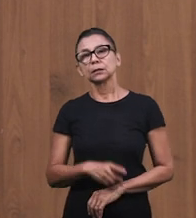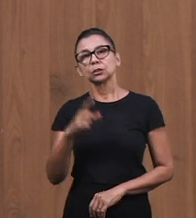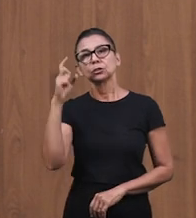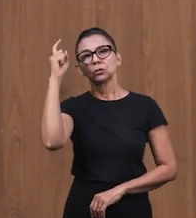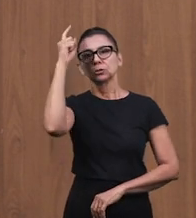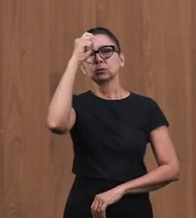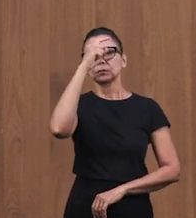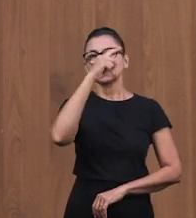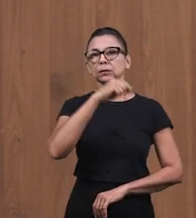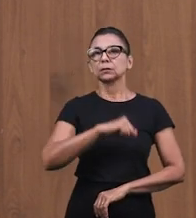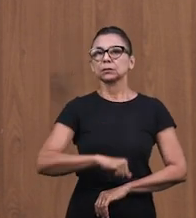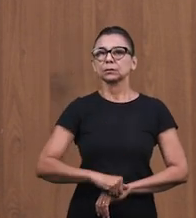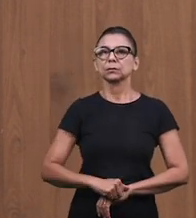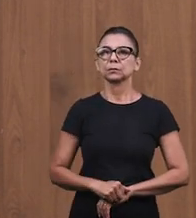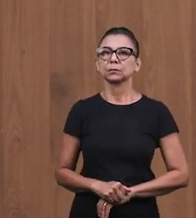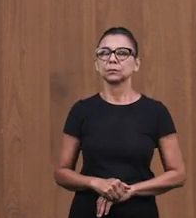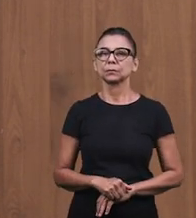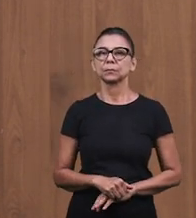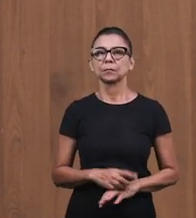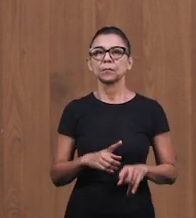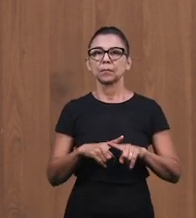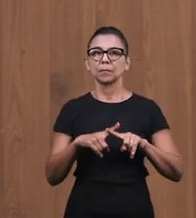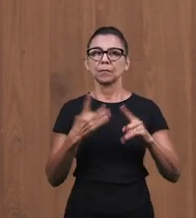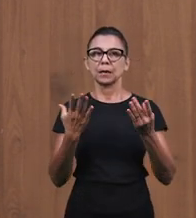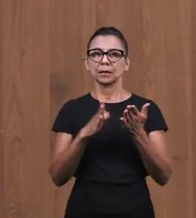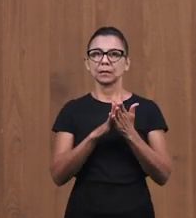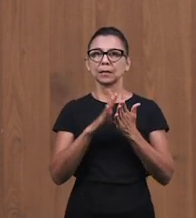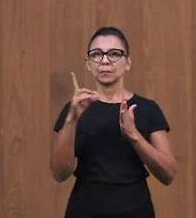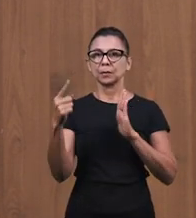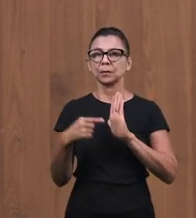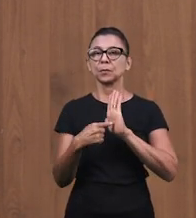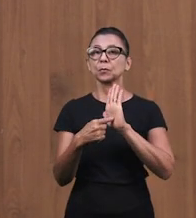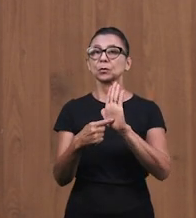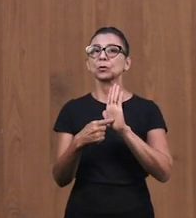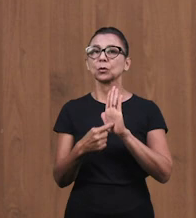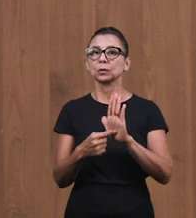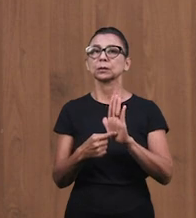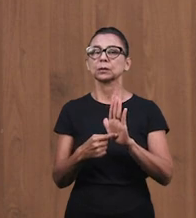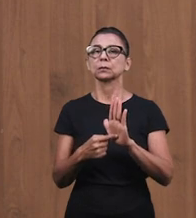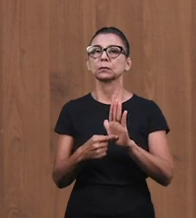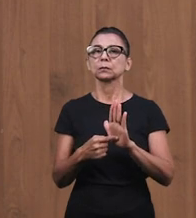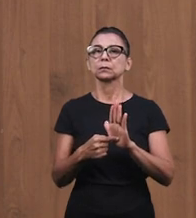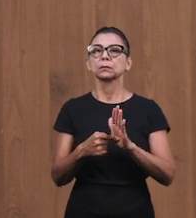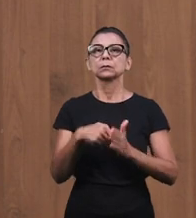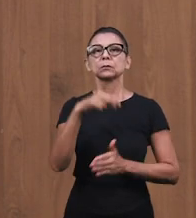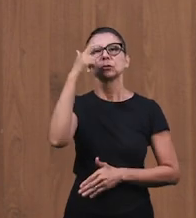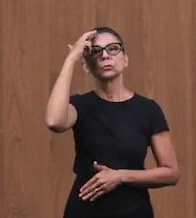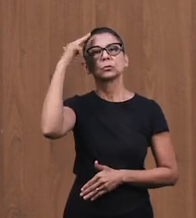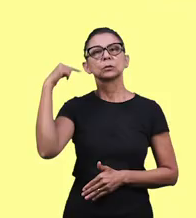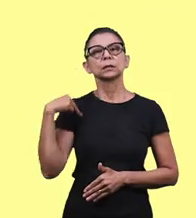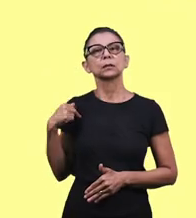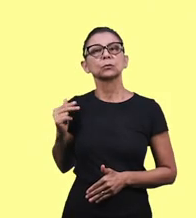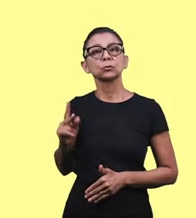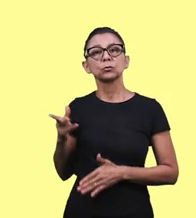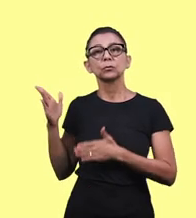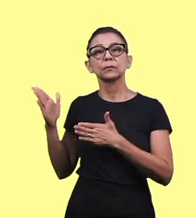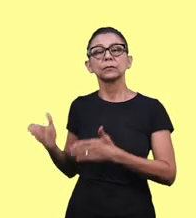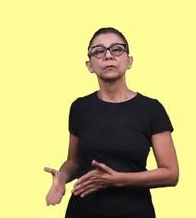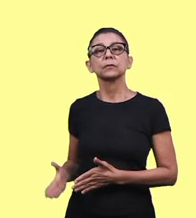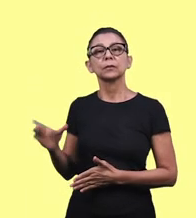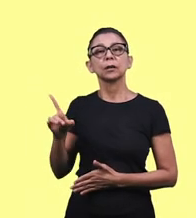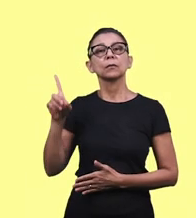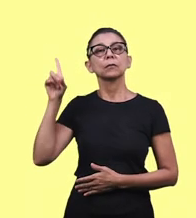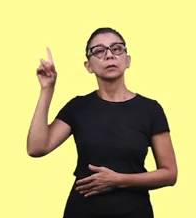muito difícil, a Bíblia nos dá a certeza de que José permaneceu fiel ao seu Deus, ao nosso Deus.